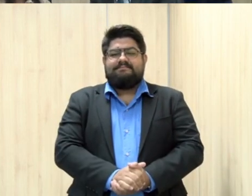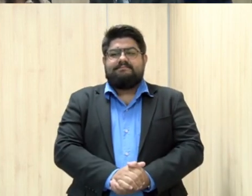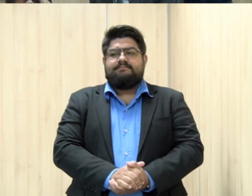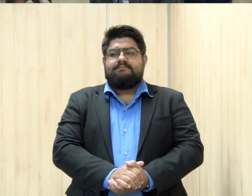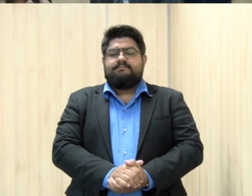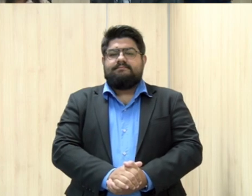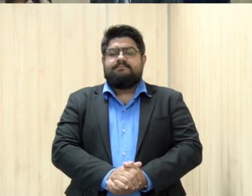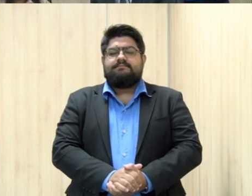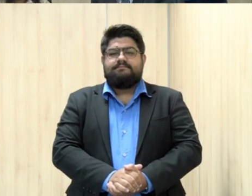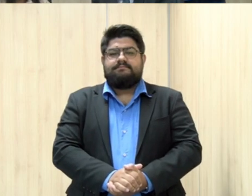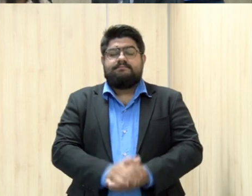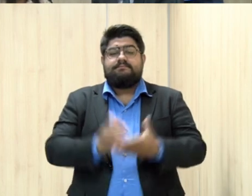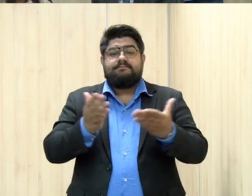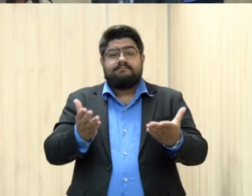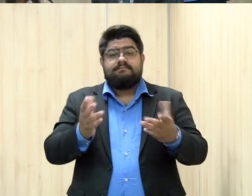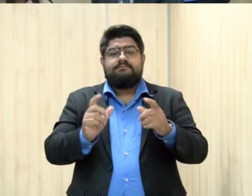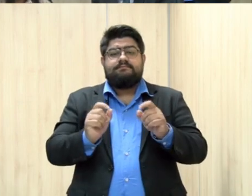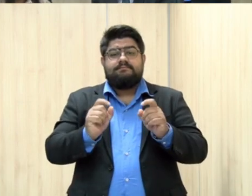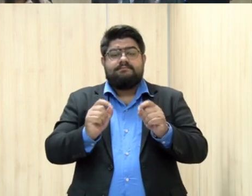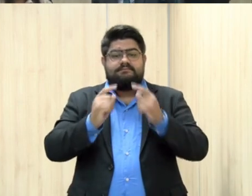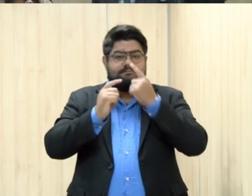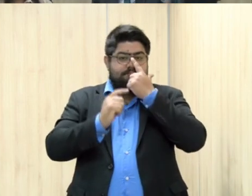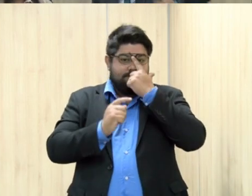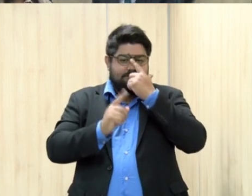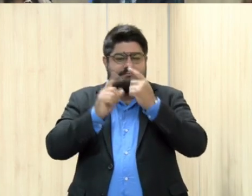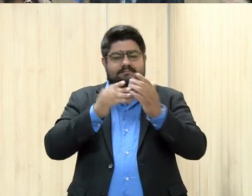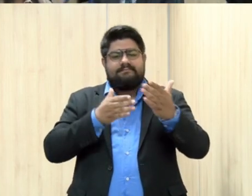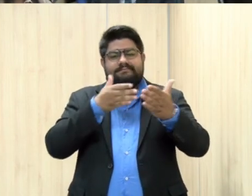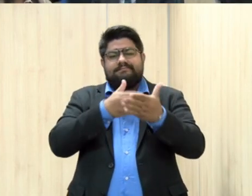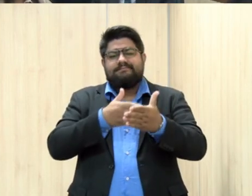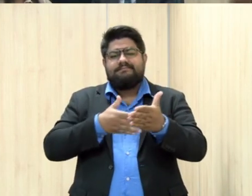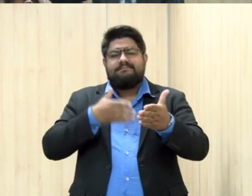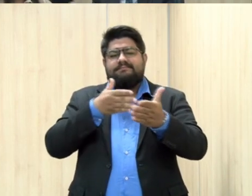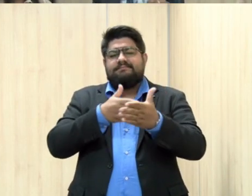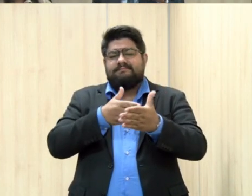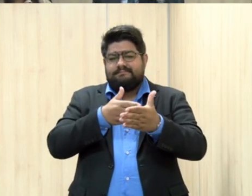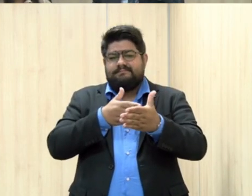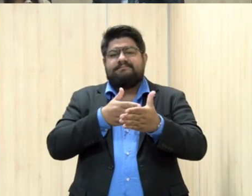o que por si só é um obstáculo